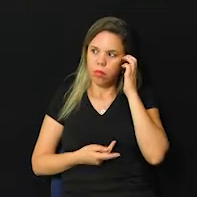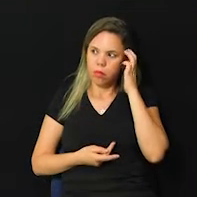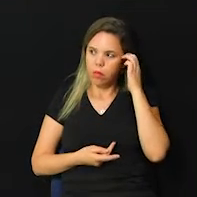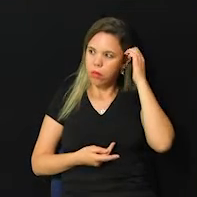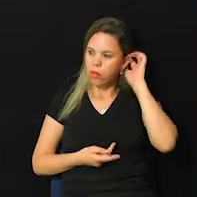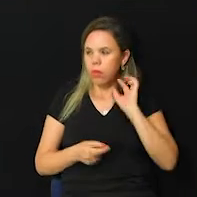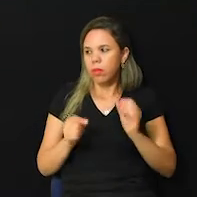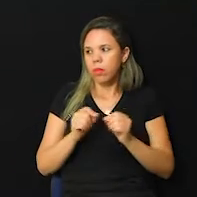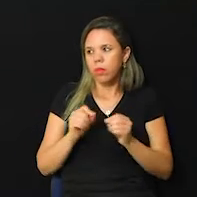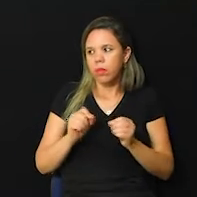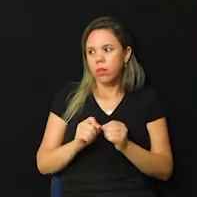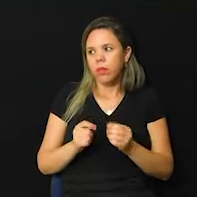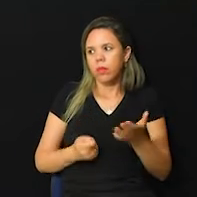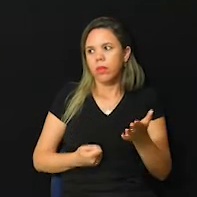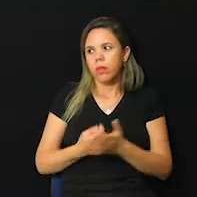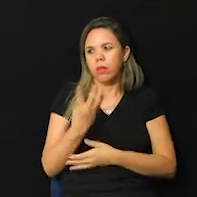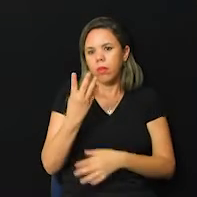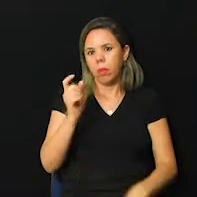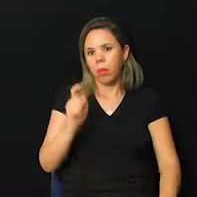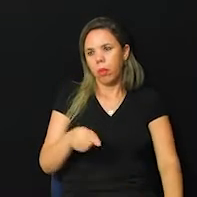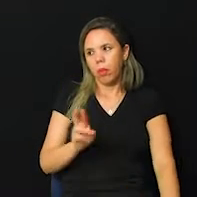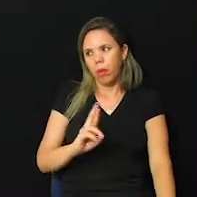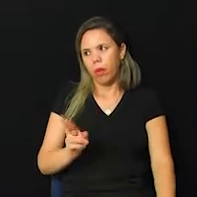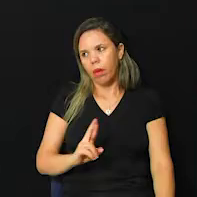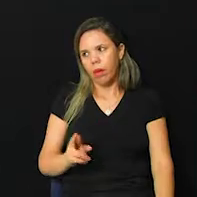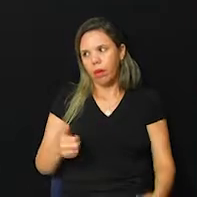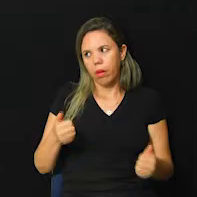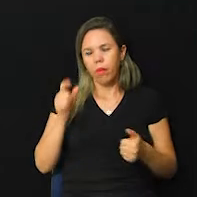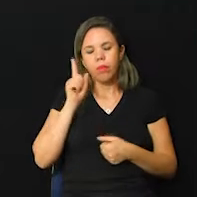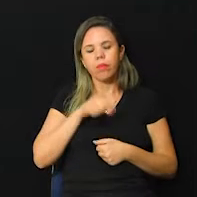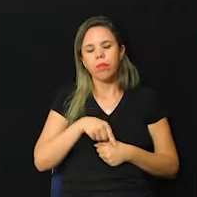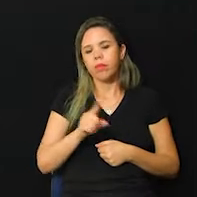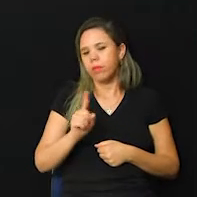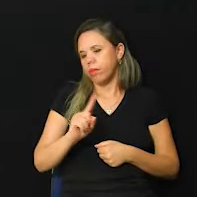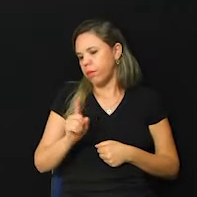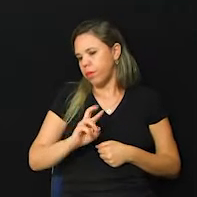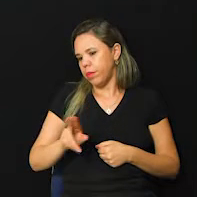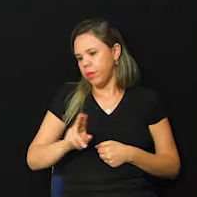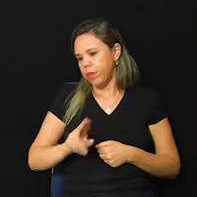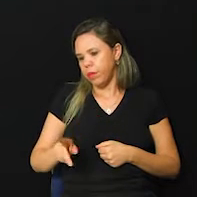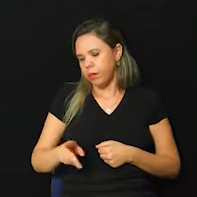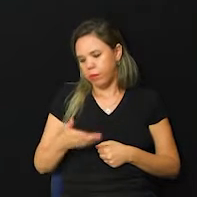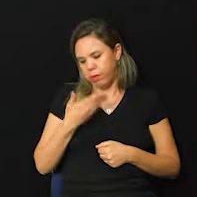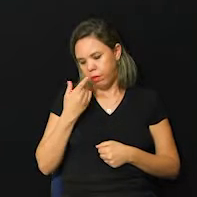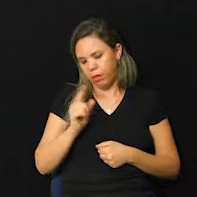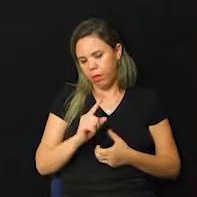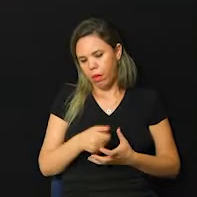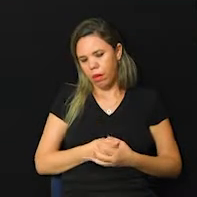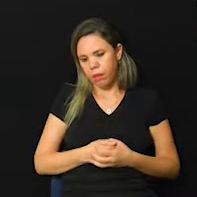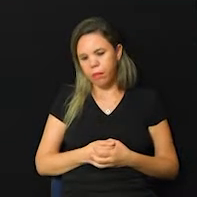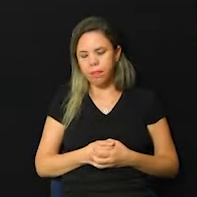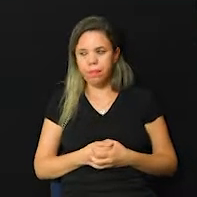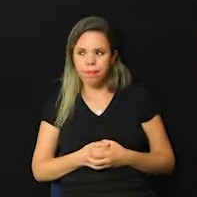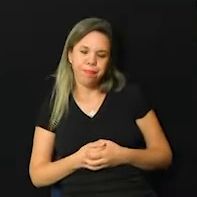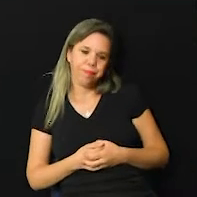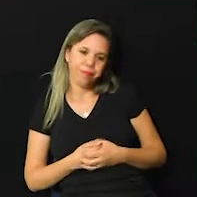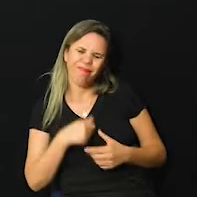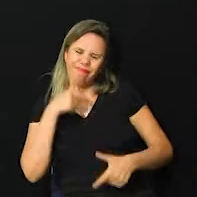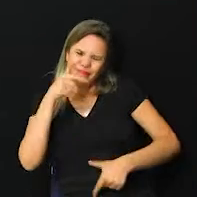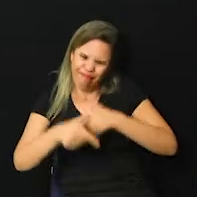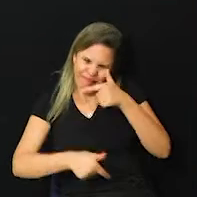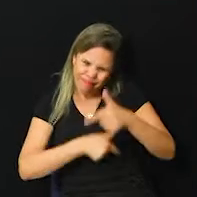ah eu faço o Perry paguei 4.000 reais e todos Estados Unidos não não é fácil é